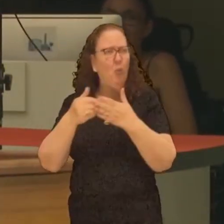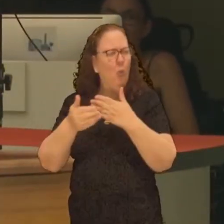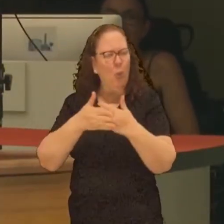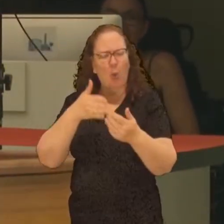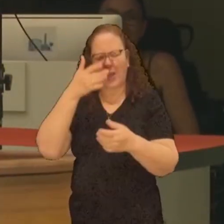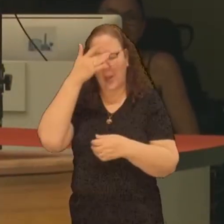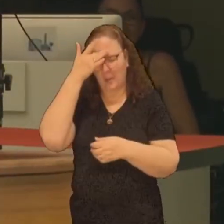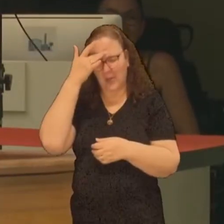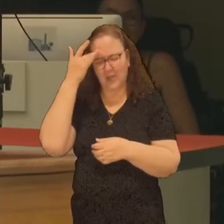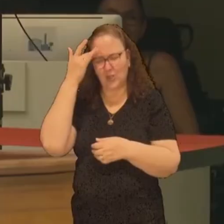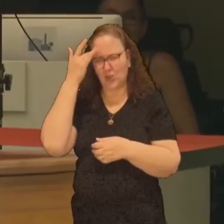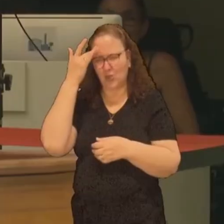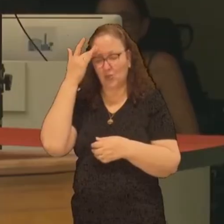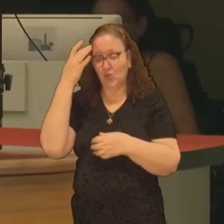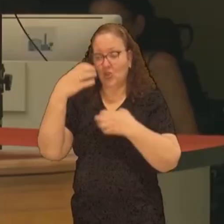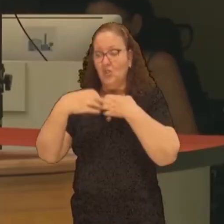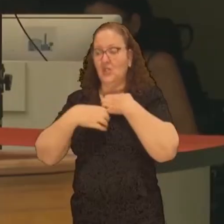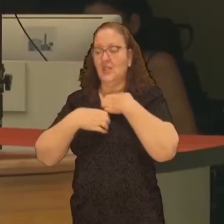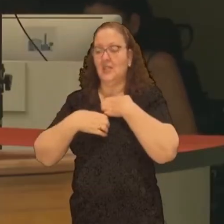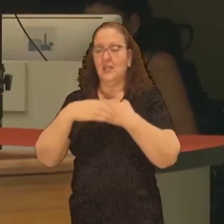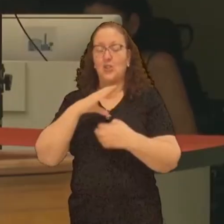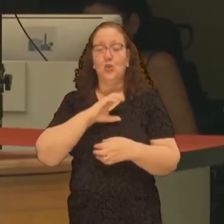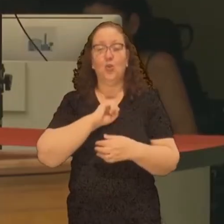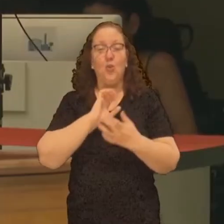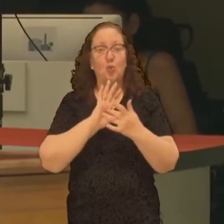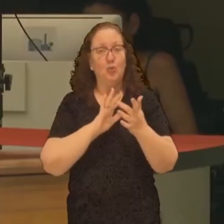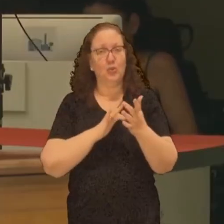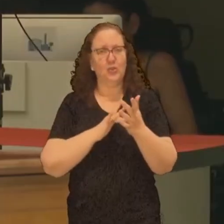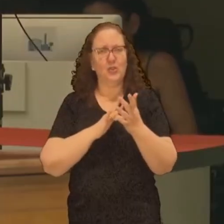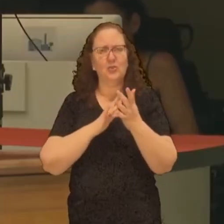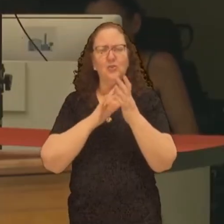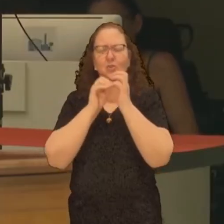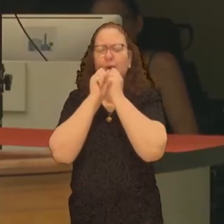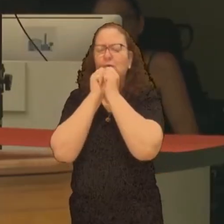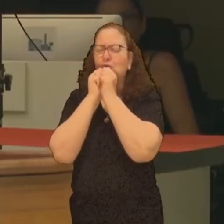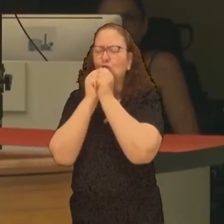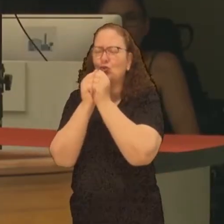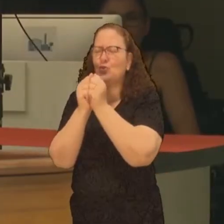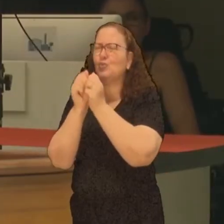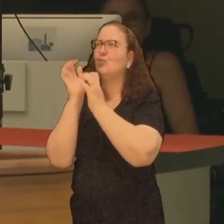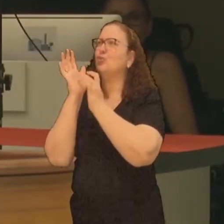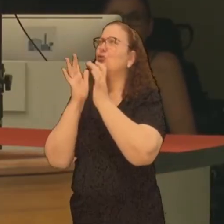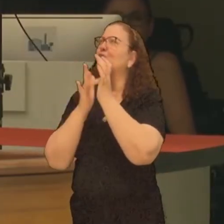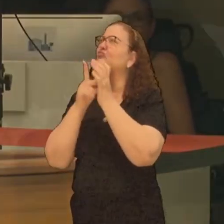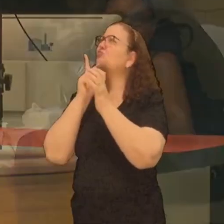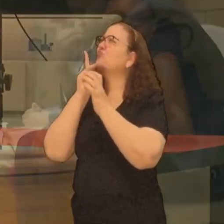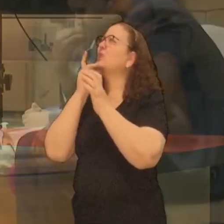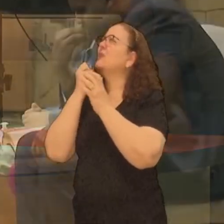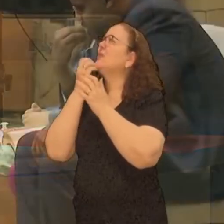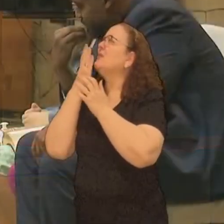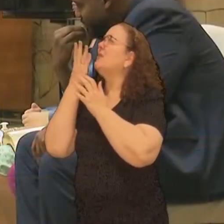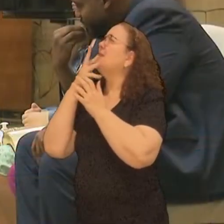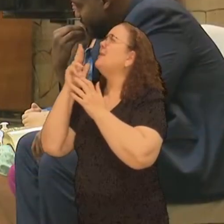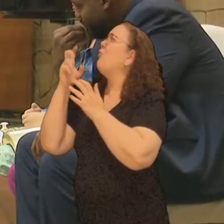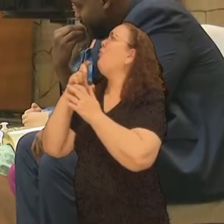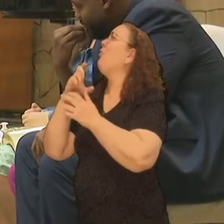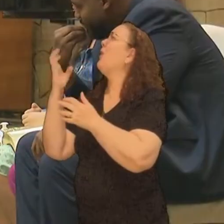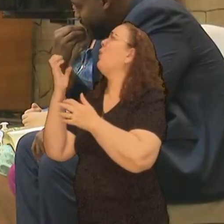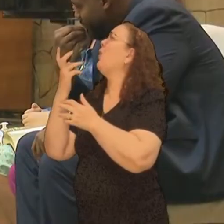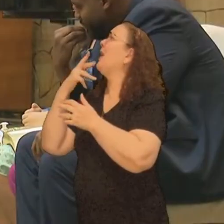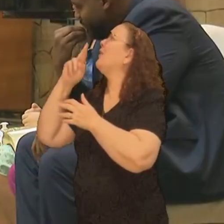gostaria de ser amado por Jesus, de estar com Jesus, e dizer: Senhor, eu quero a Tua presença em